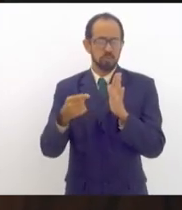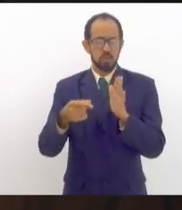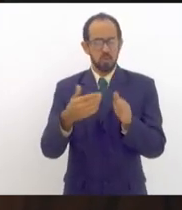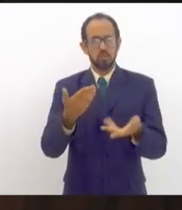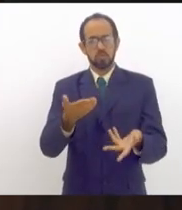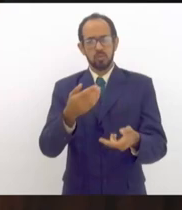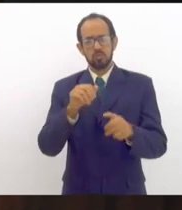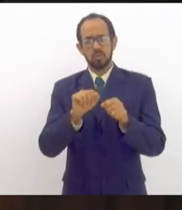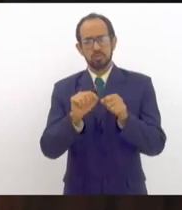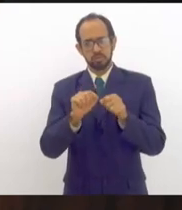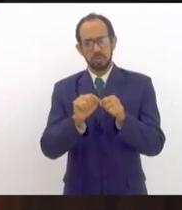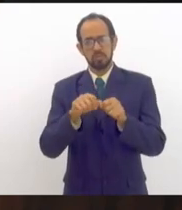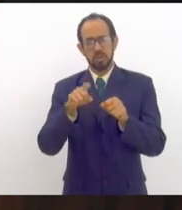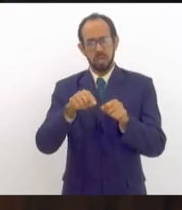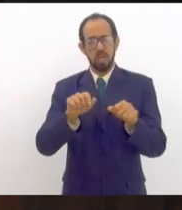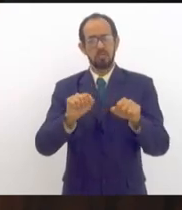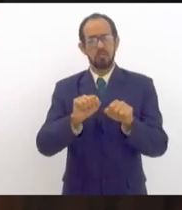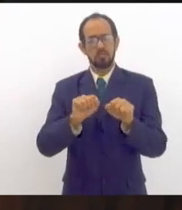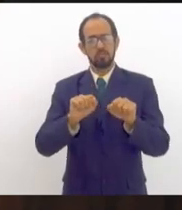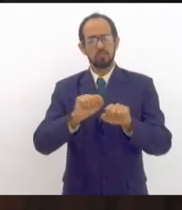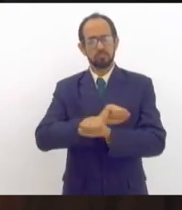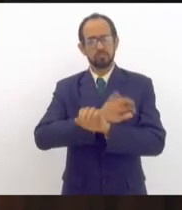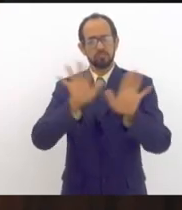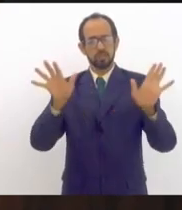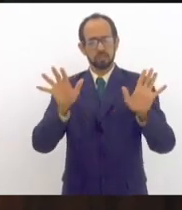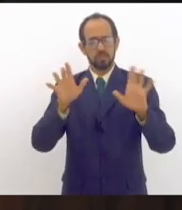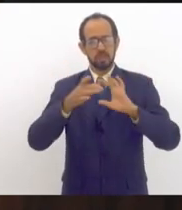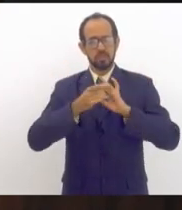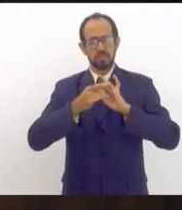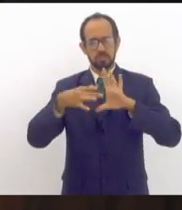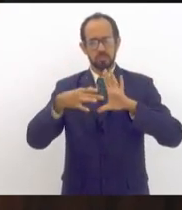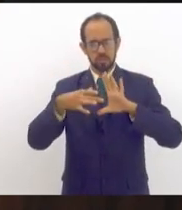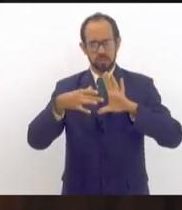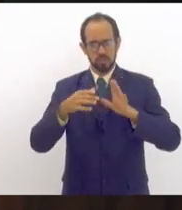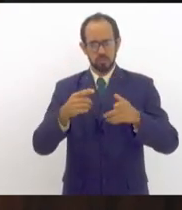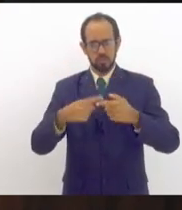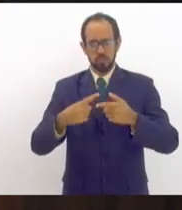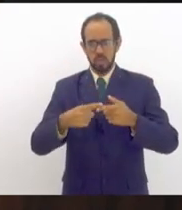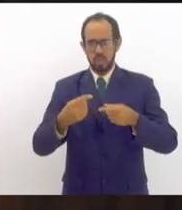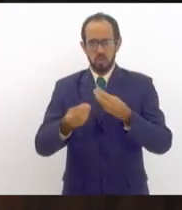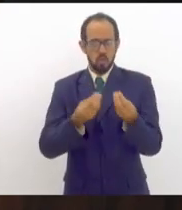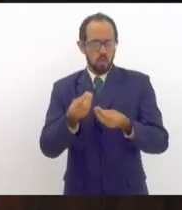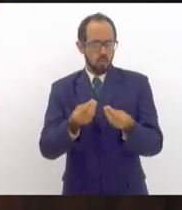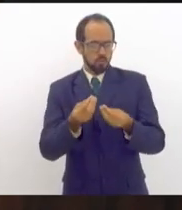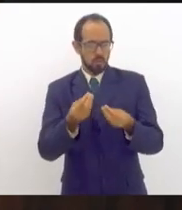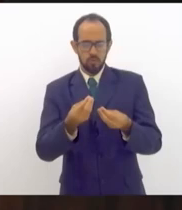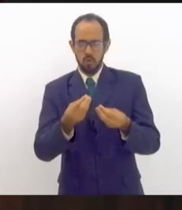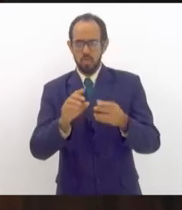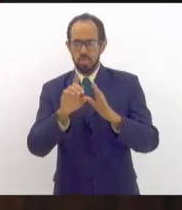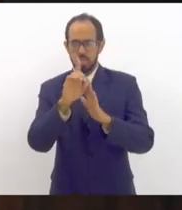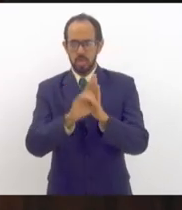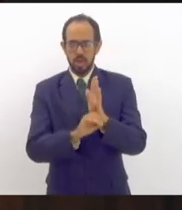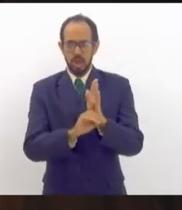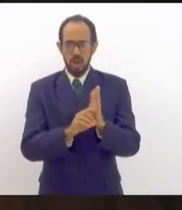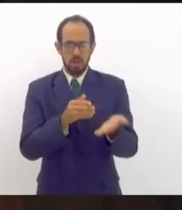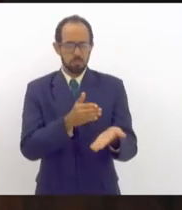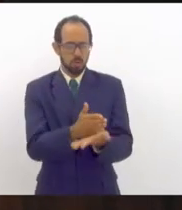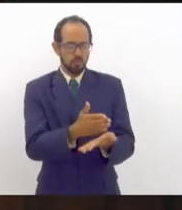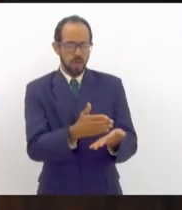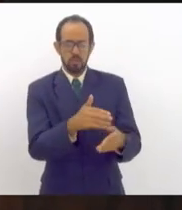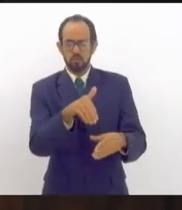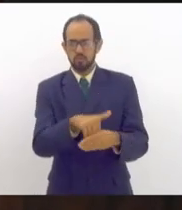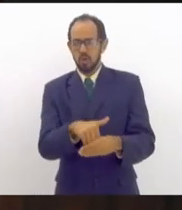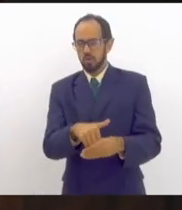é transparente democrática o que como que eu vou dar o voto vou declarar aprovado um voto